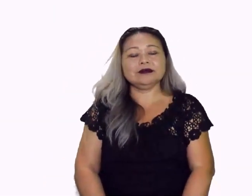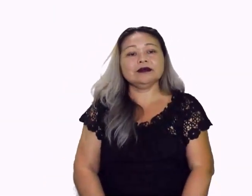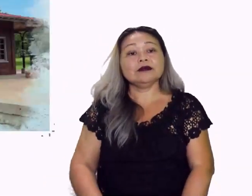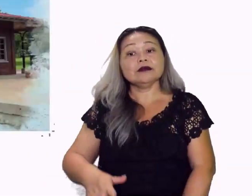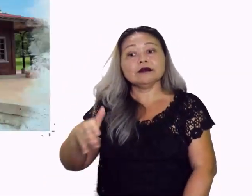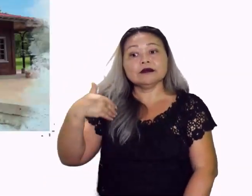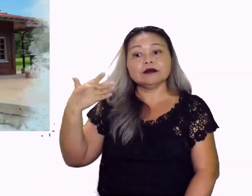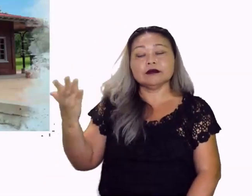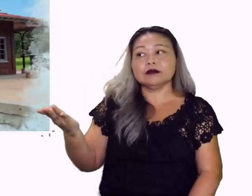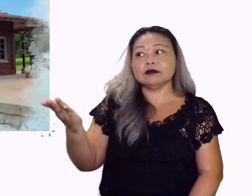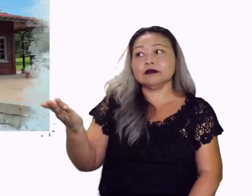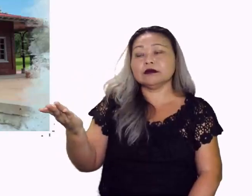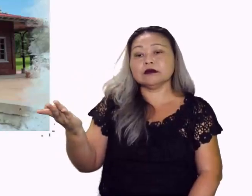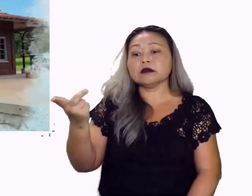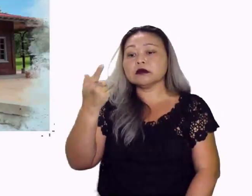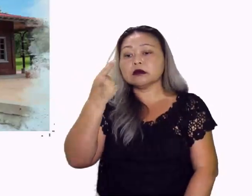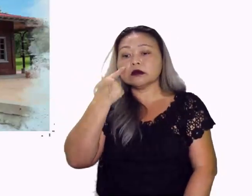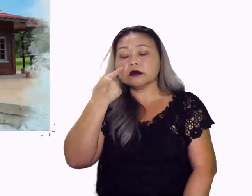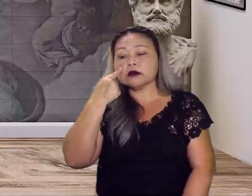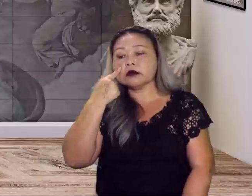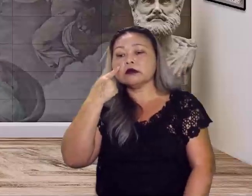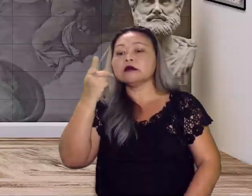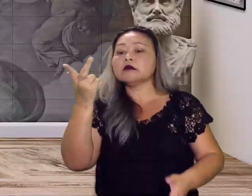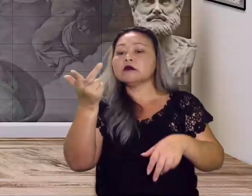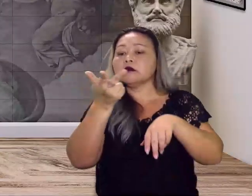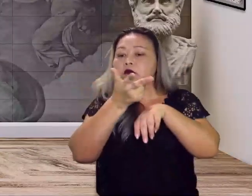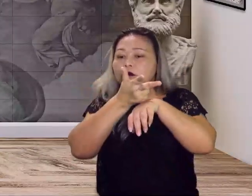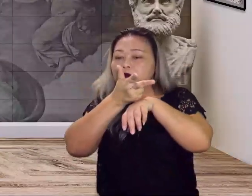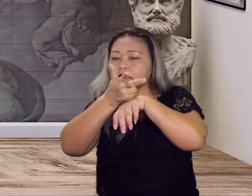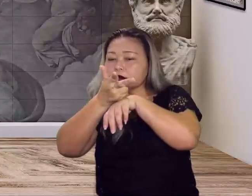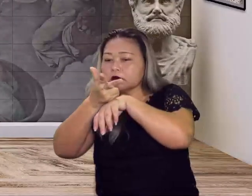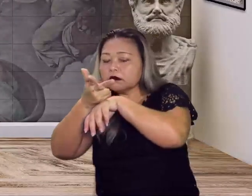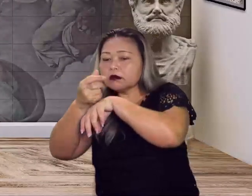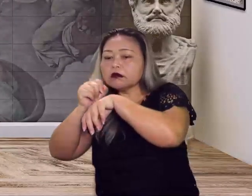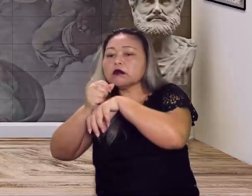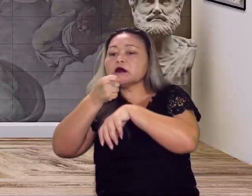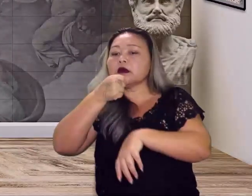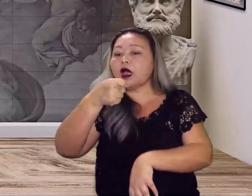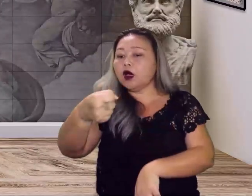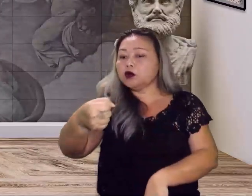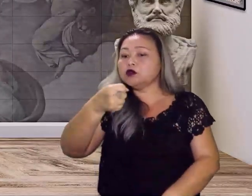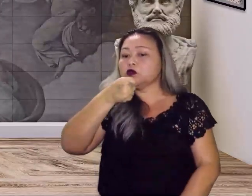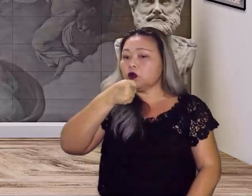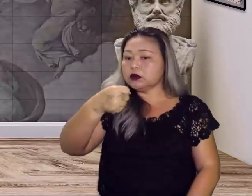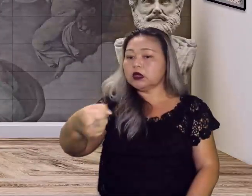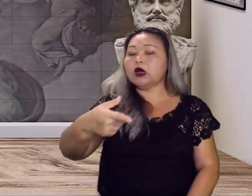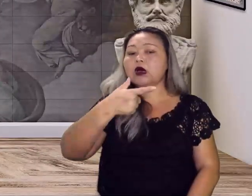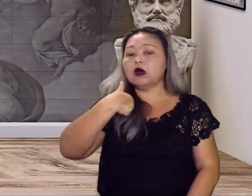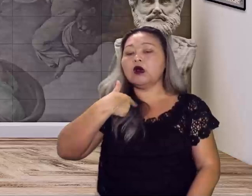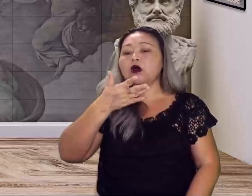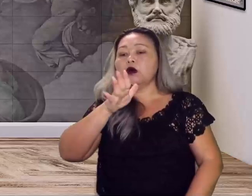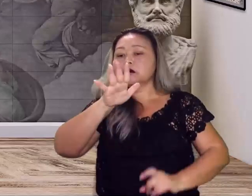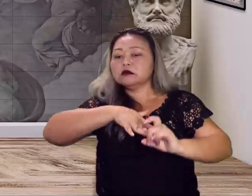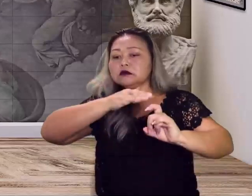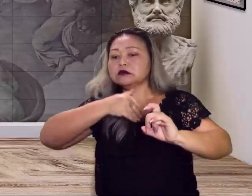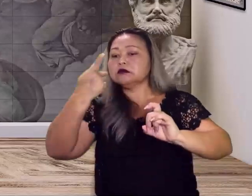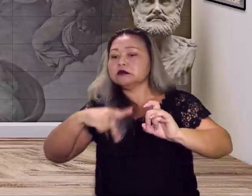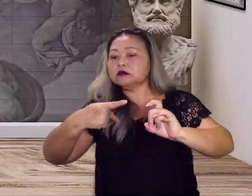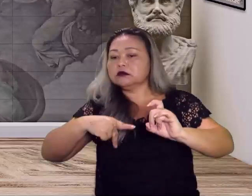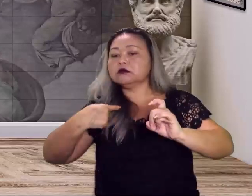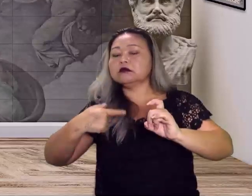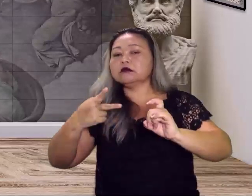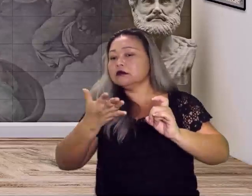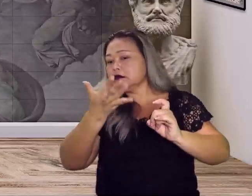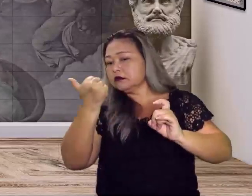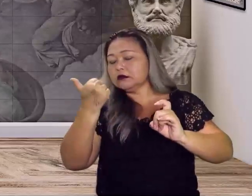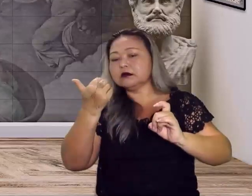Continuando, agora, gente, vamos ver uma matéria, um videozinho jornalística, tá? Sobre os mitos regionais.